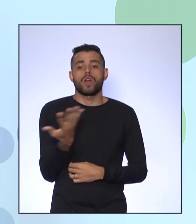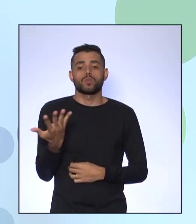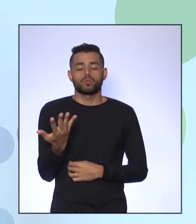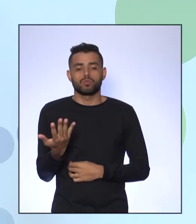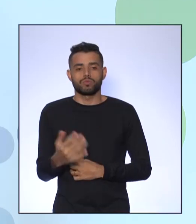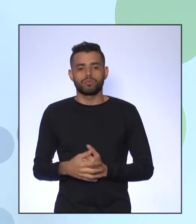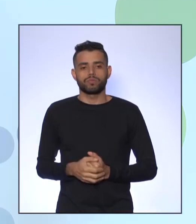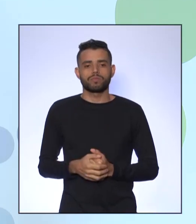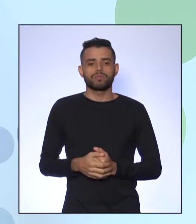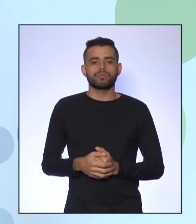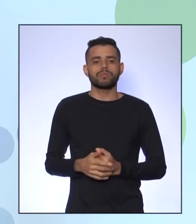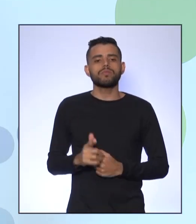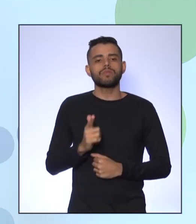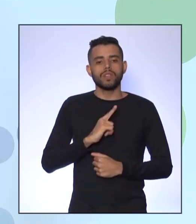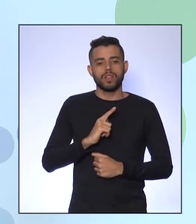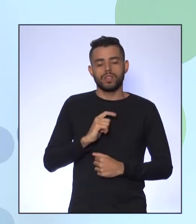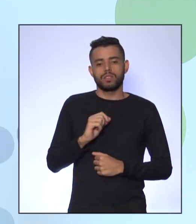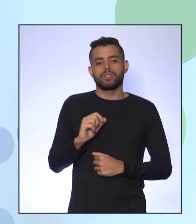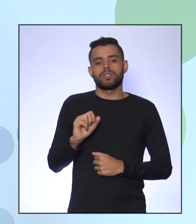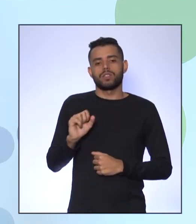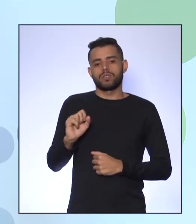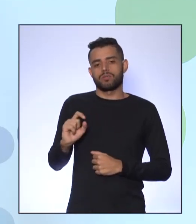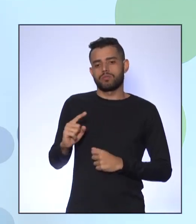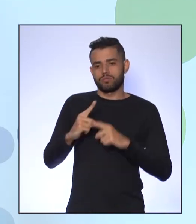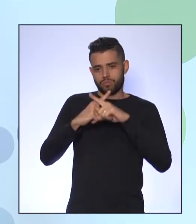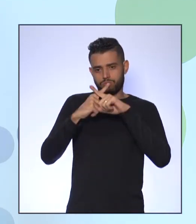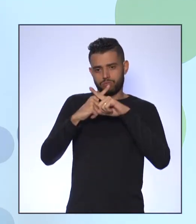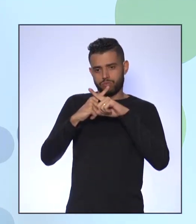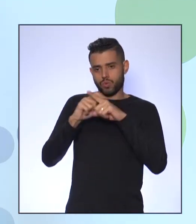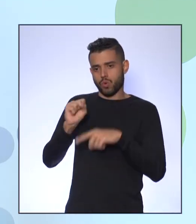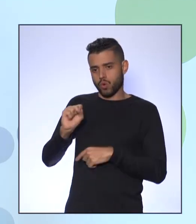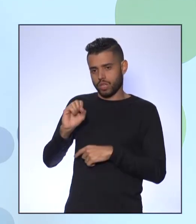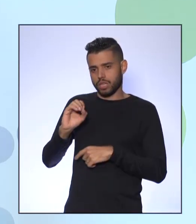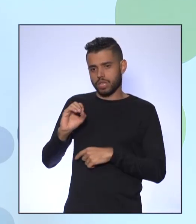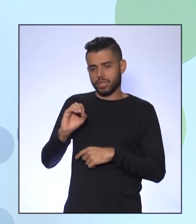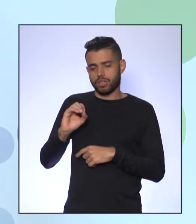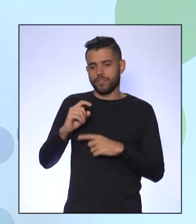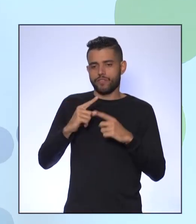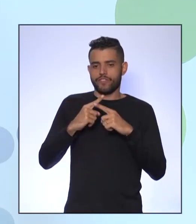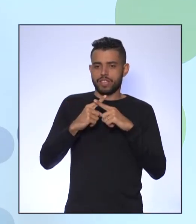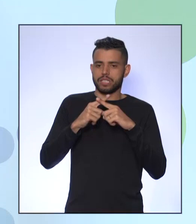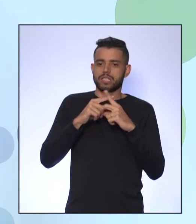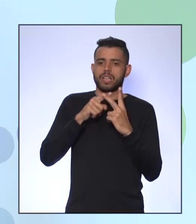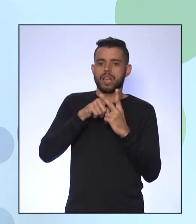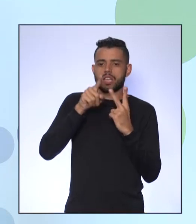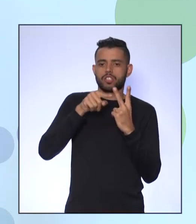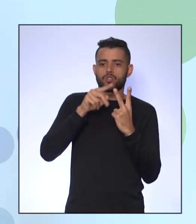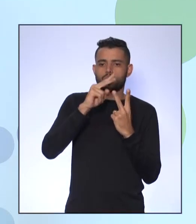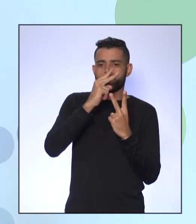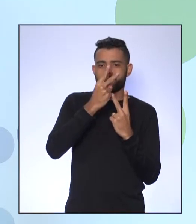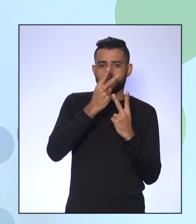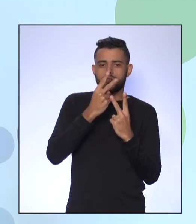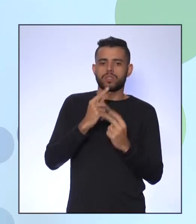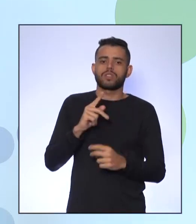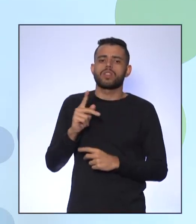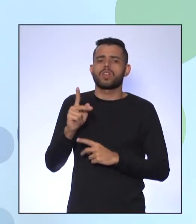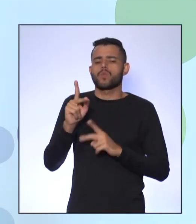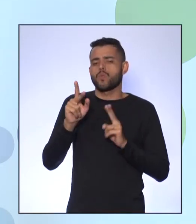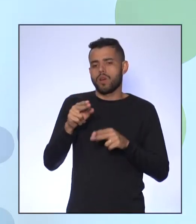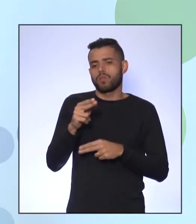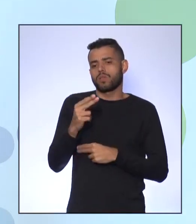80, então eu vou multiplicar 80 vezes raiz de 2 sobre 2 é igual a